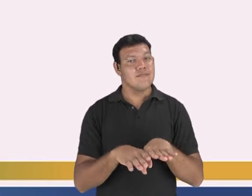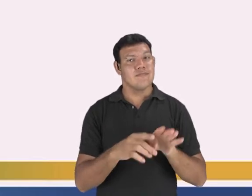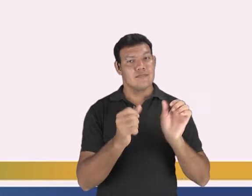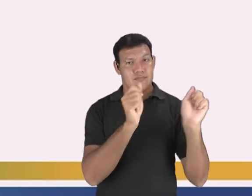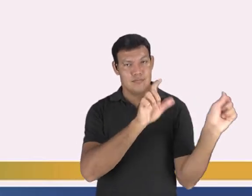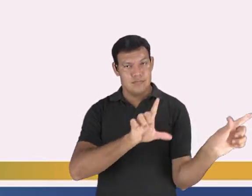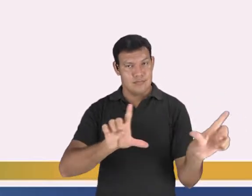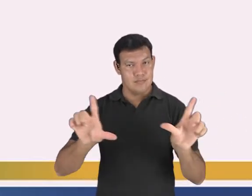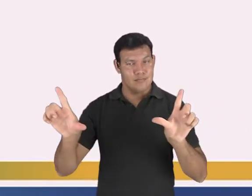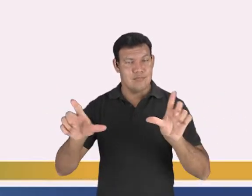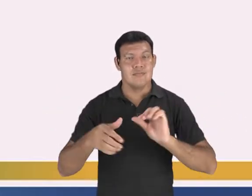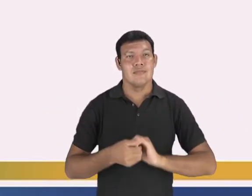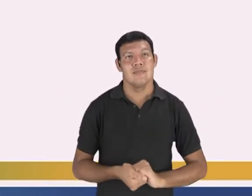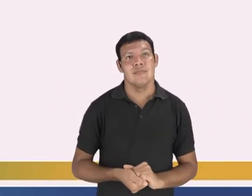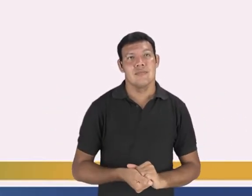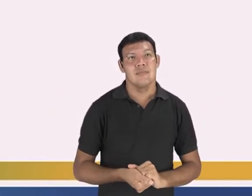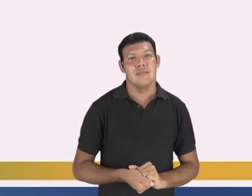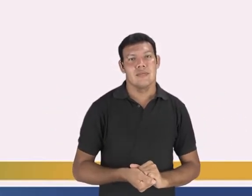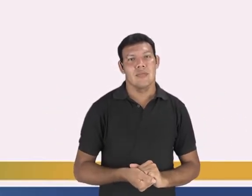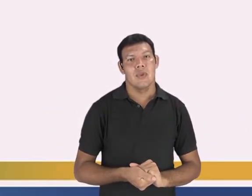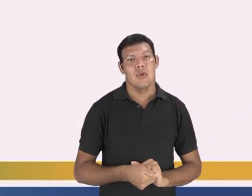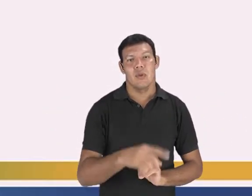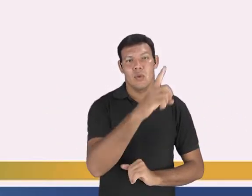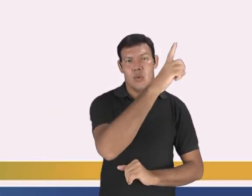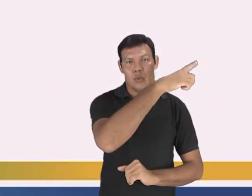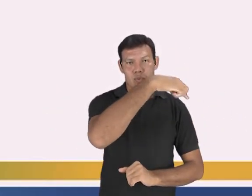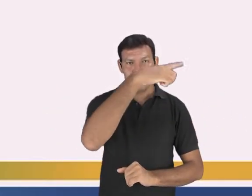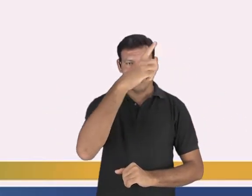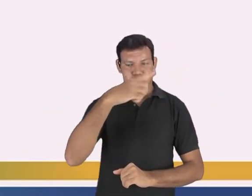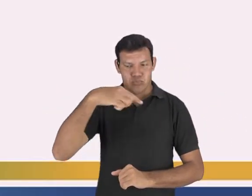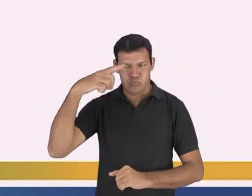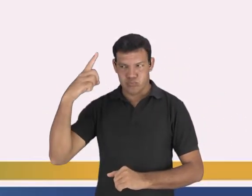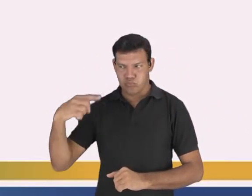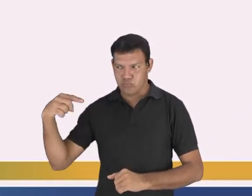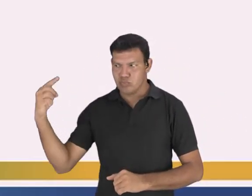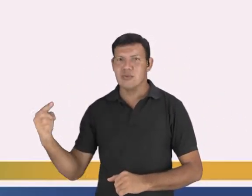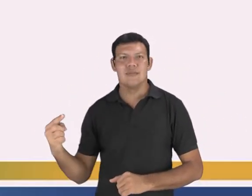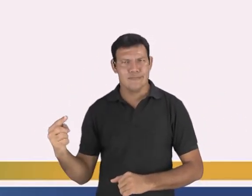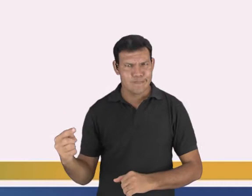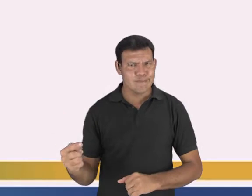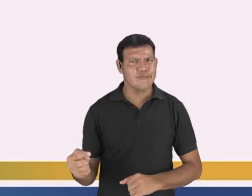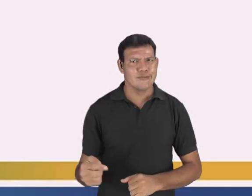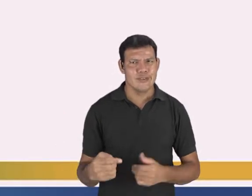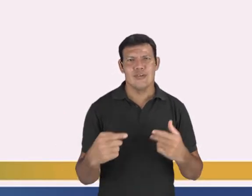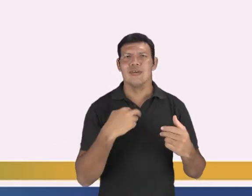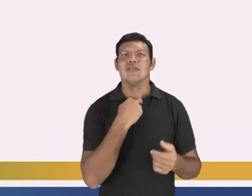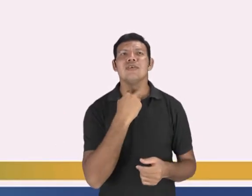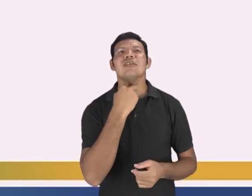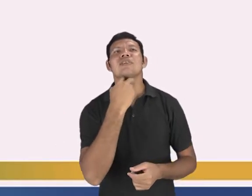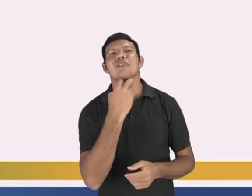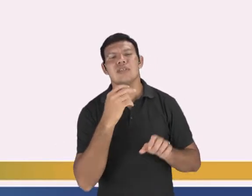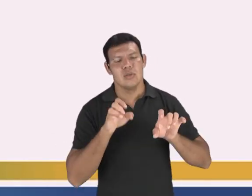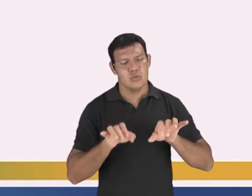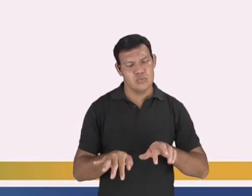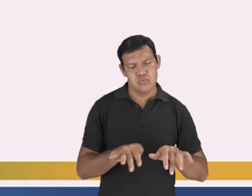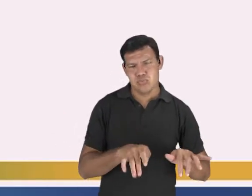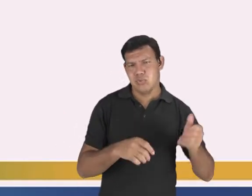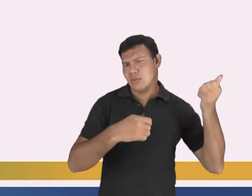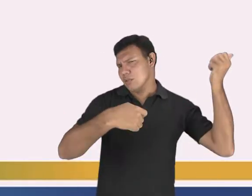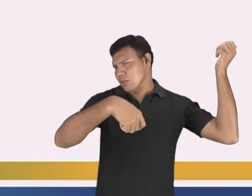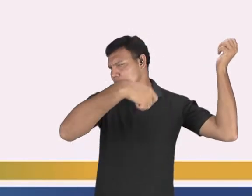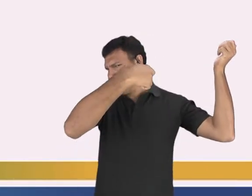trago para vocês, as ondas sonoras. Cada objeto, a voz, o piano, o violino,